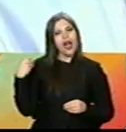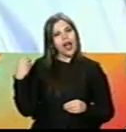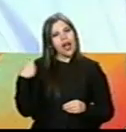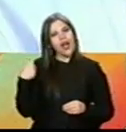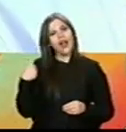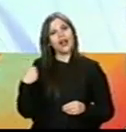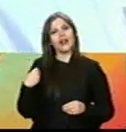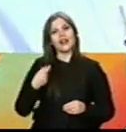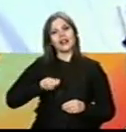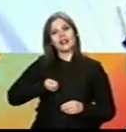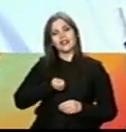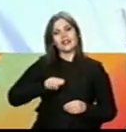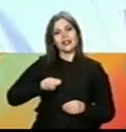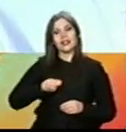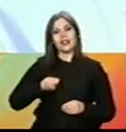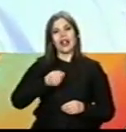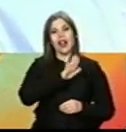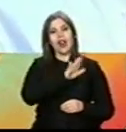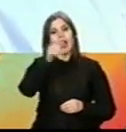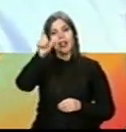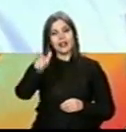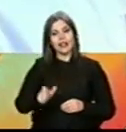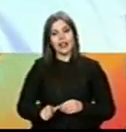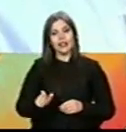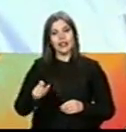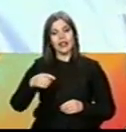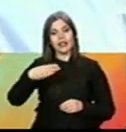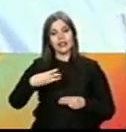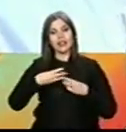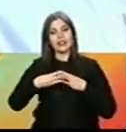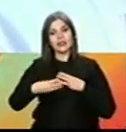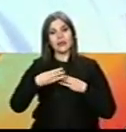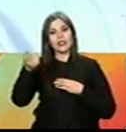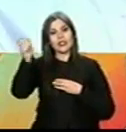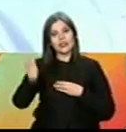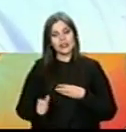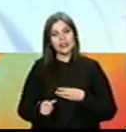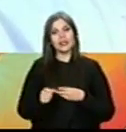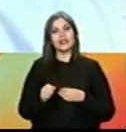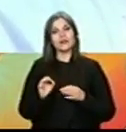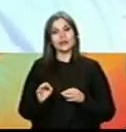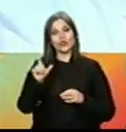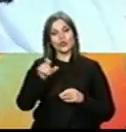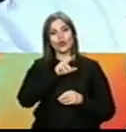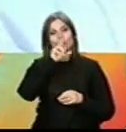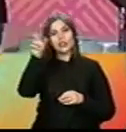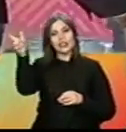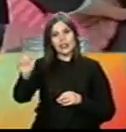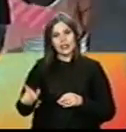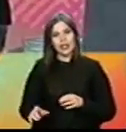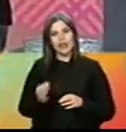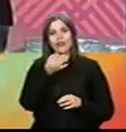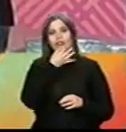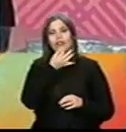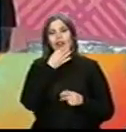mim, tirar café lá em Itália, 3 semanas. Em Itália? Tirar algumas coisas. Buongiorno, buona sera. Você em Itália? Já sabe falar italiano e